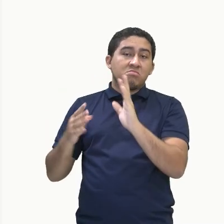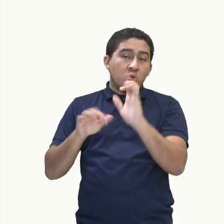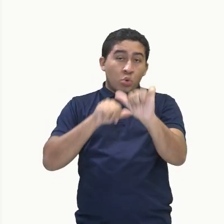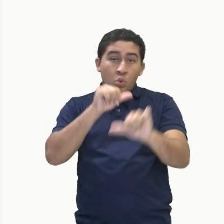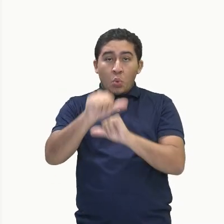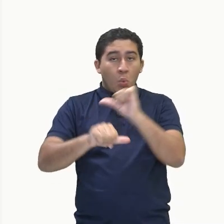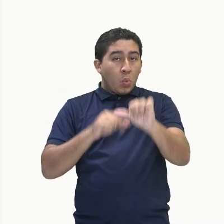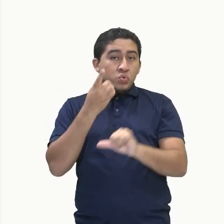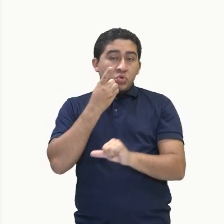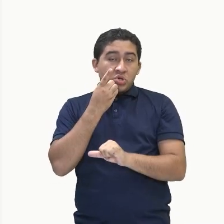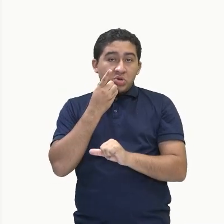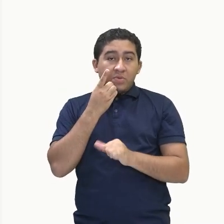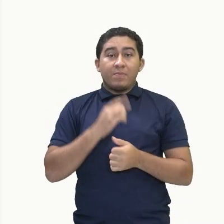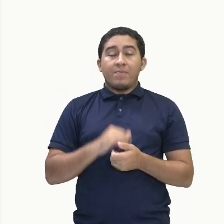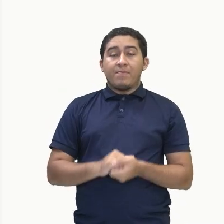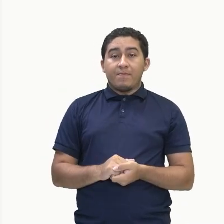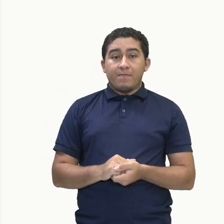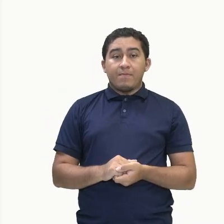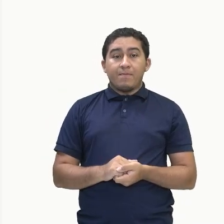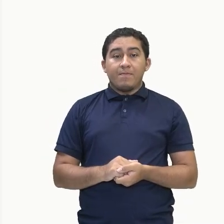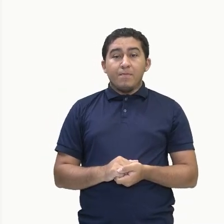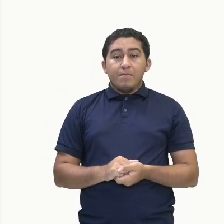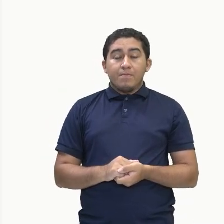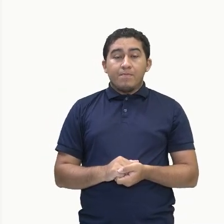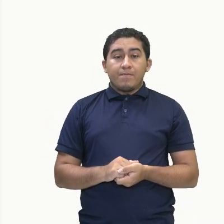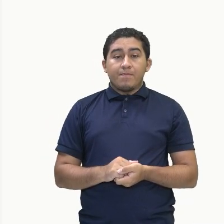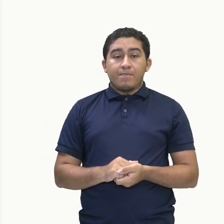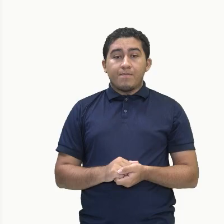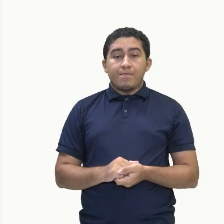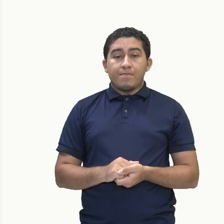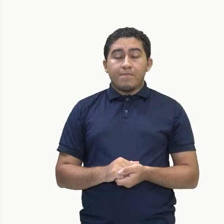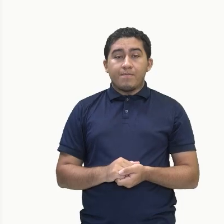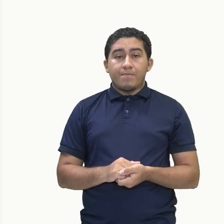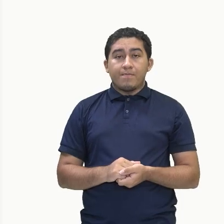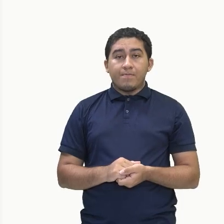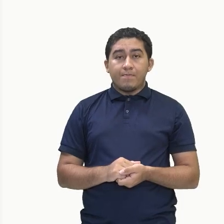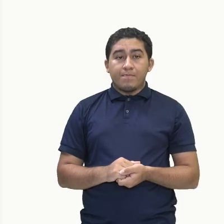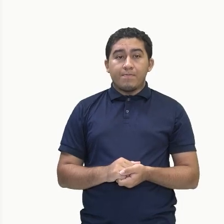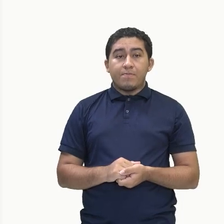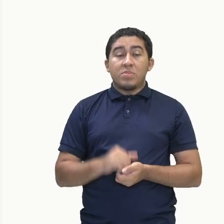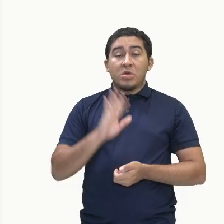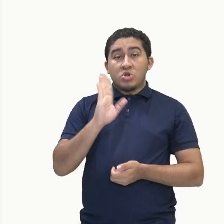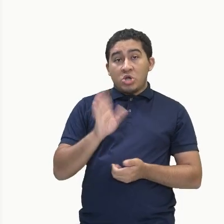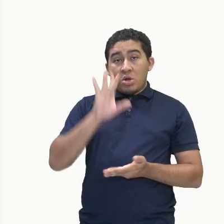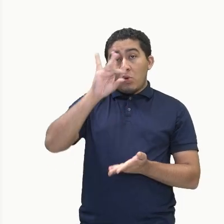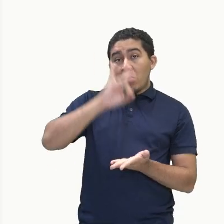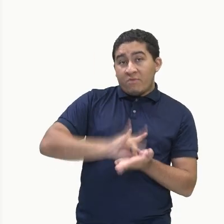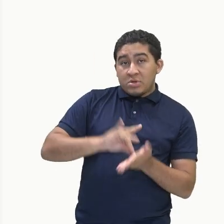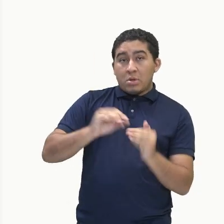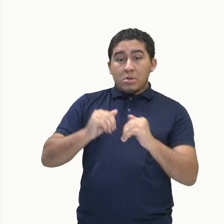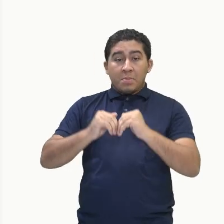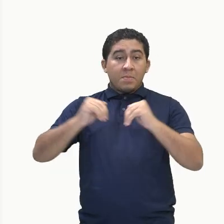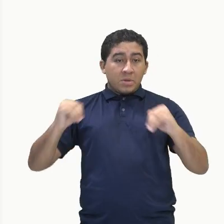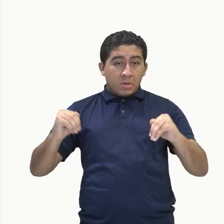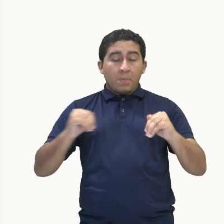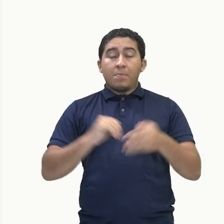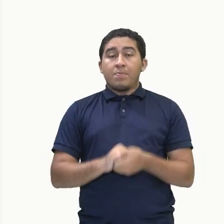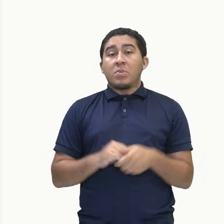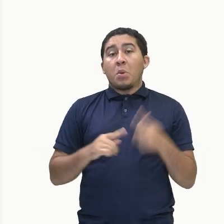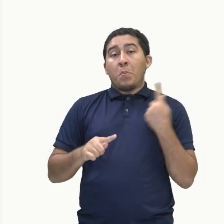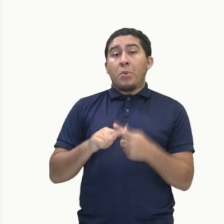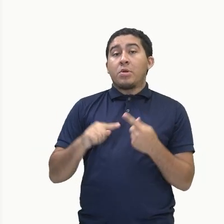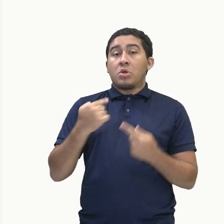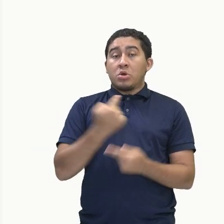é sexta-feira lá para eles. Então, foi estabelecida essa separação. Até porque, gente, nós temos aí